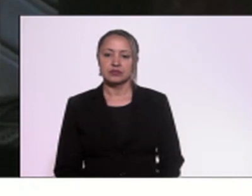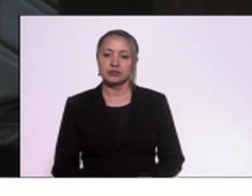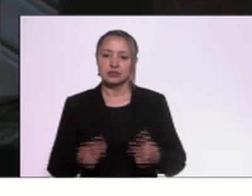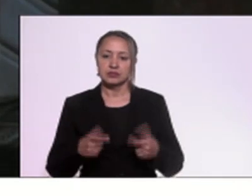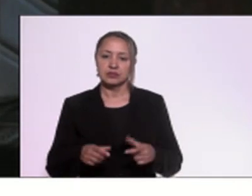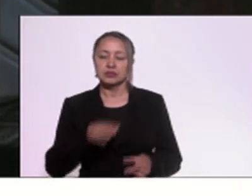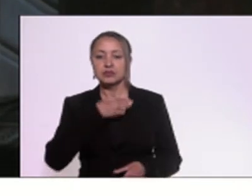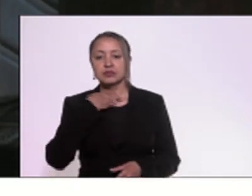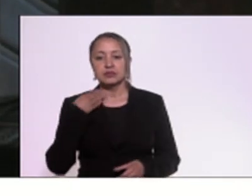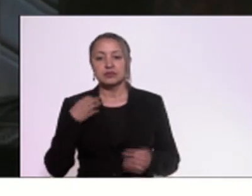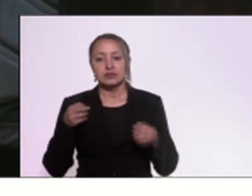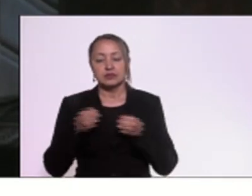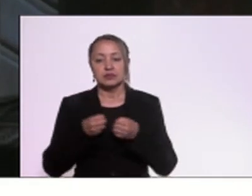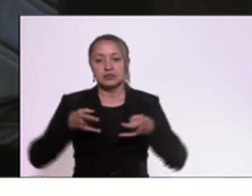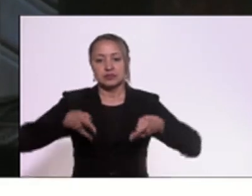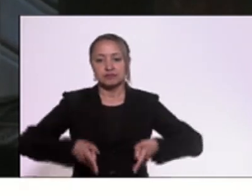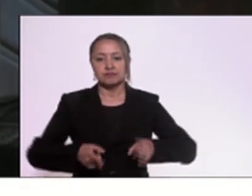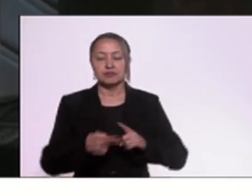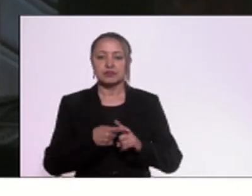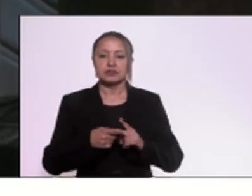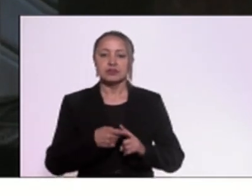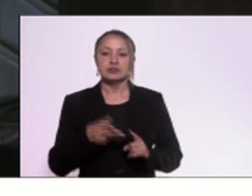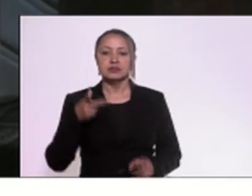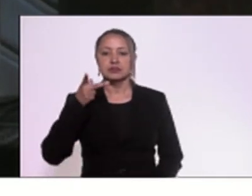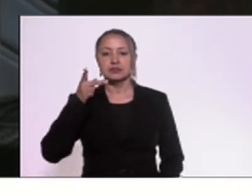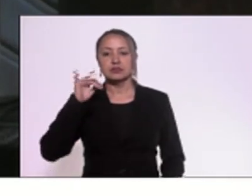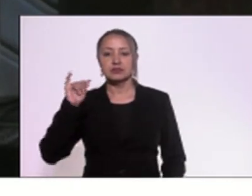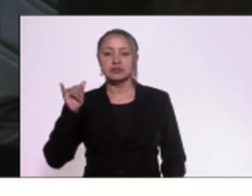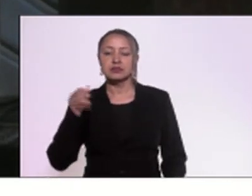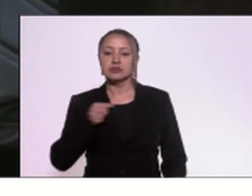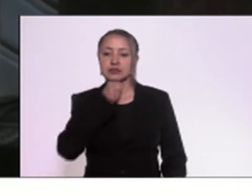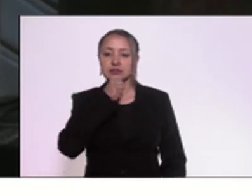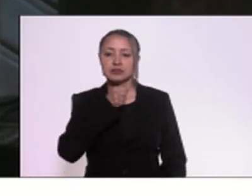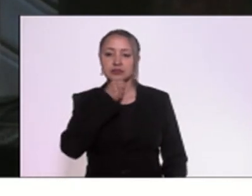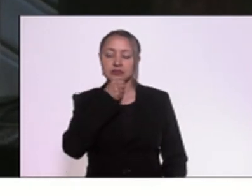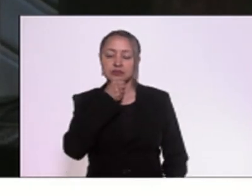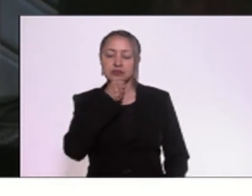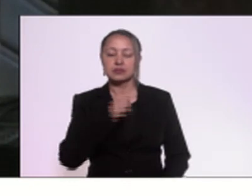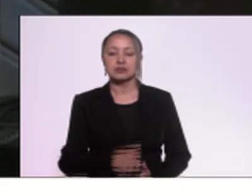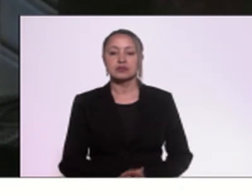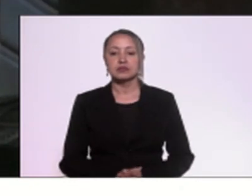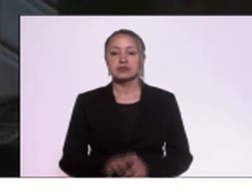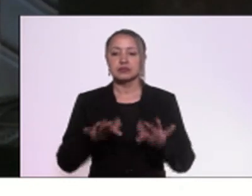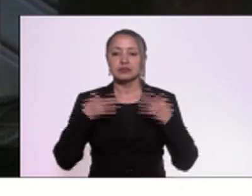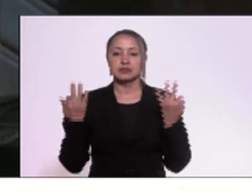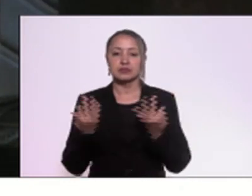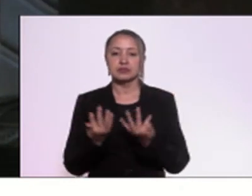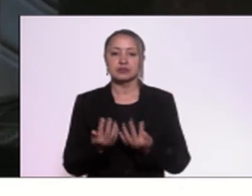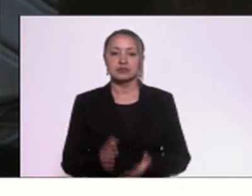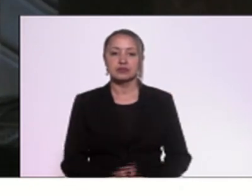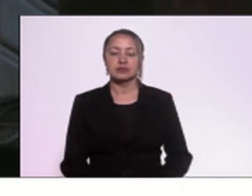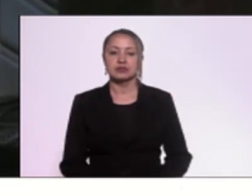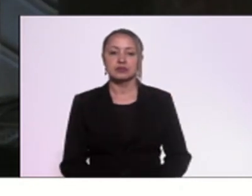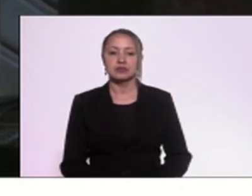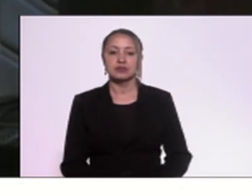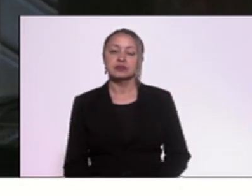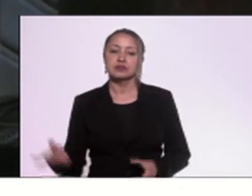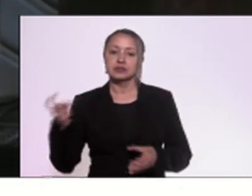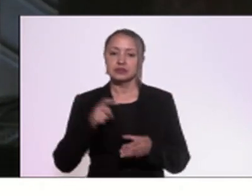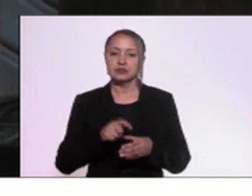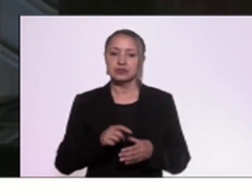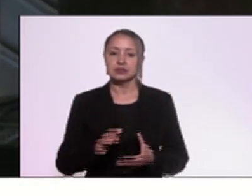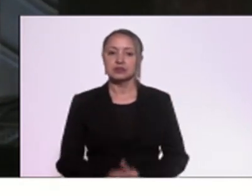Ou é a cultura que contribui para o turismo? Não seria o contrário, então? Quem é o maior? E